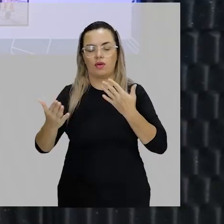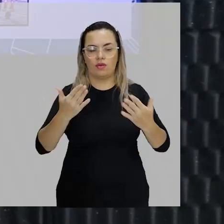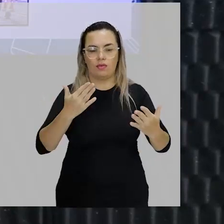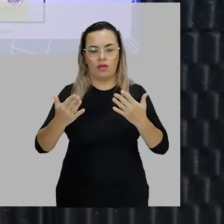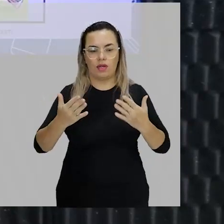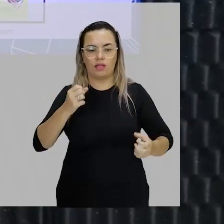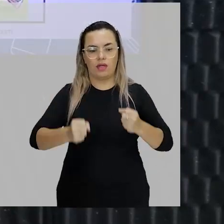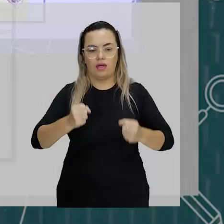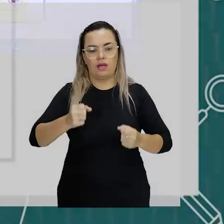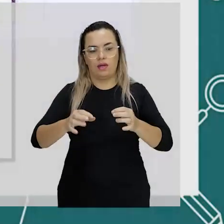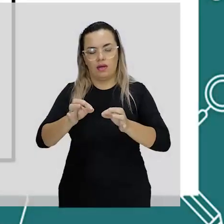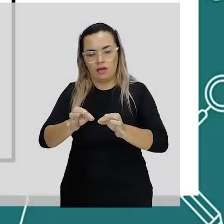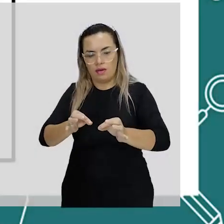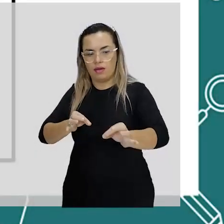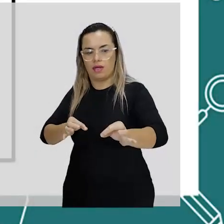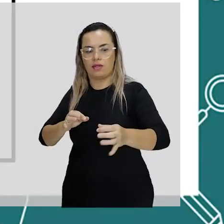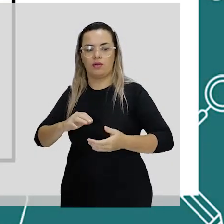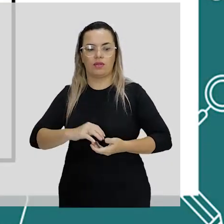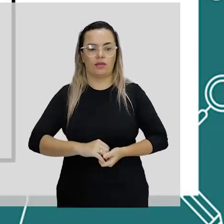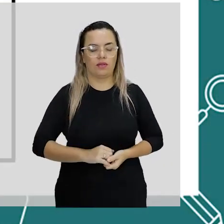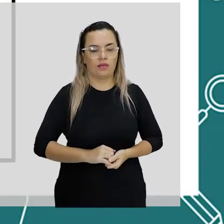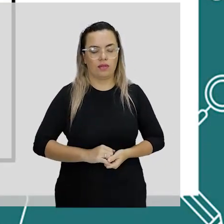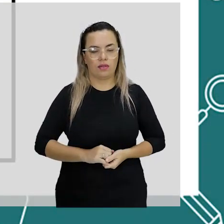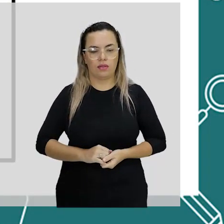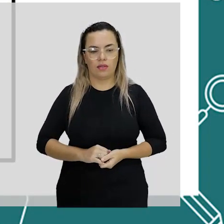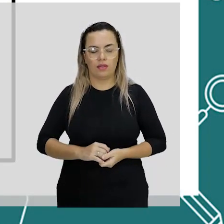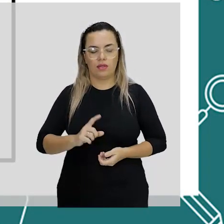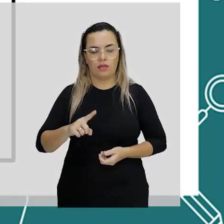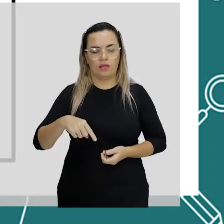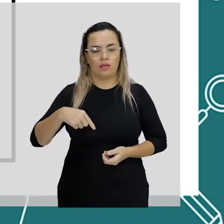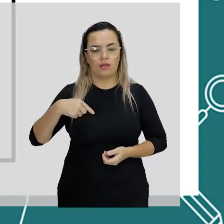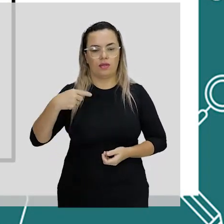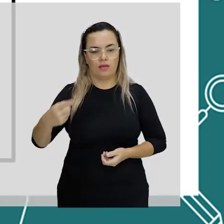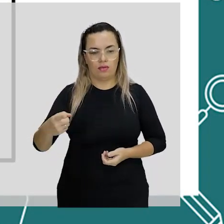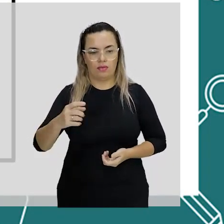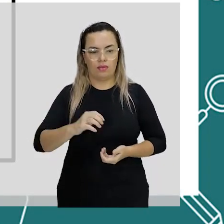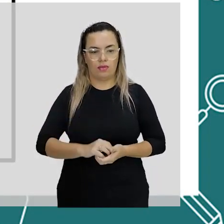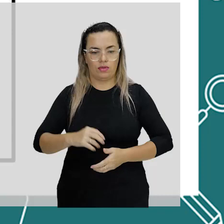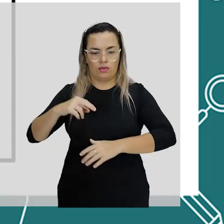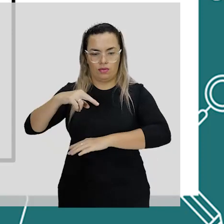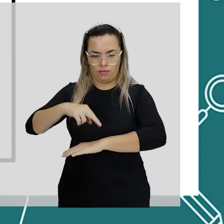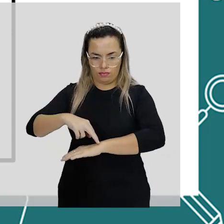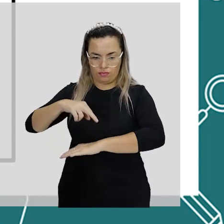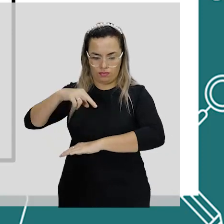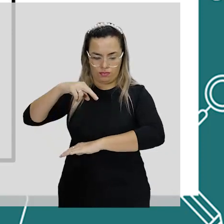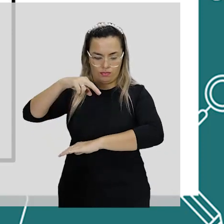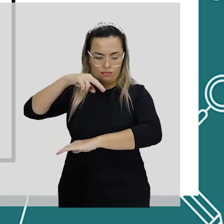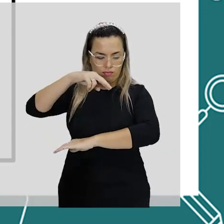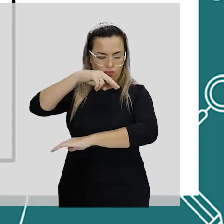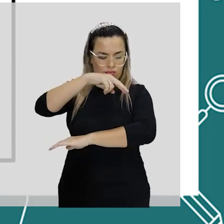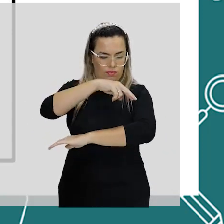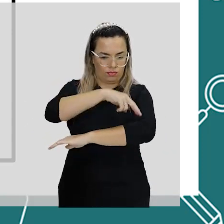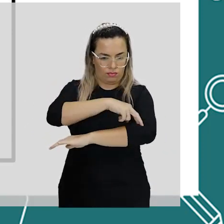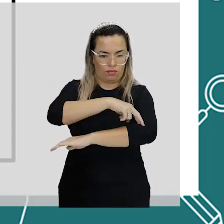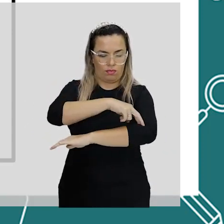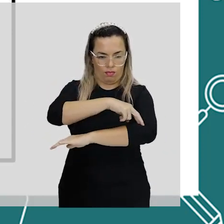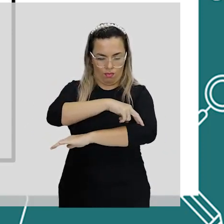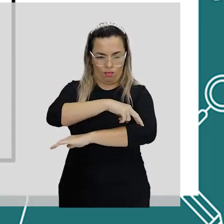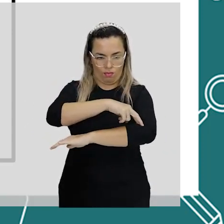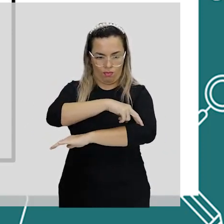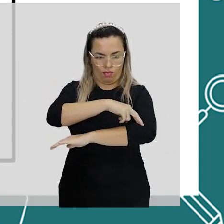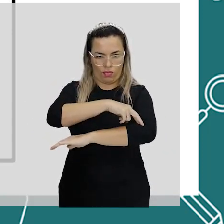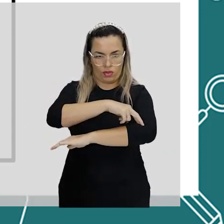quilômetros. Aí vamos para uma outra modalidade agora, que é os saltos, que são os saltos. Já falei para vocês